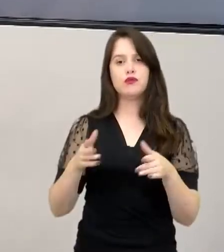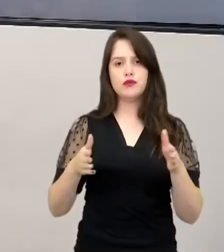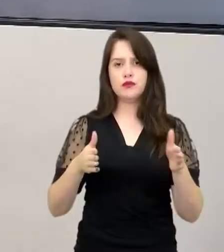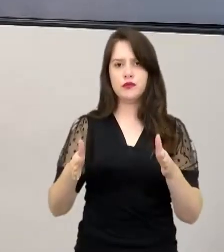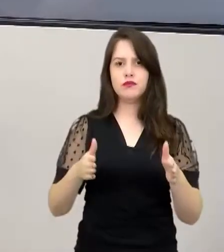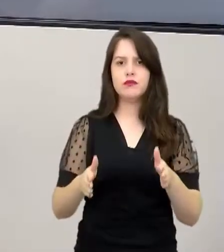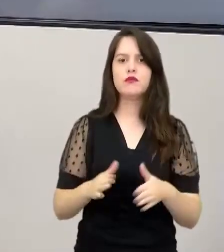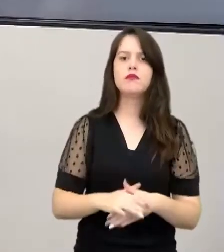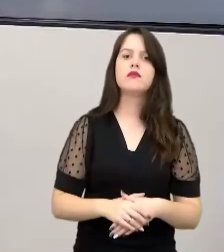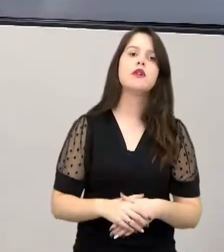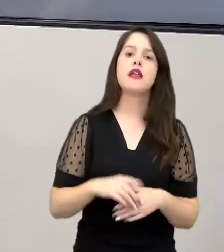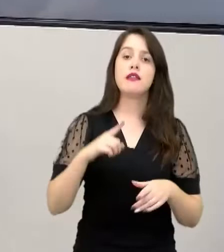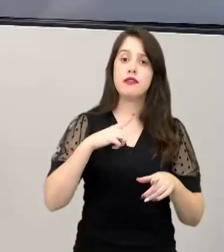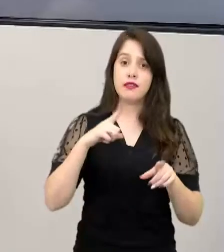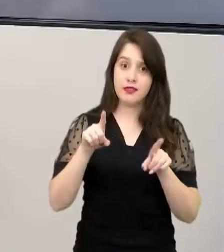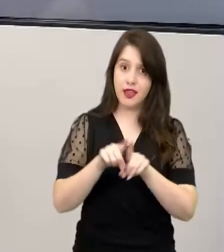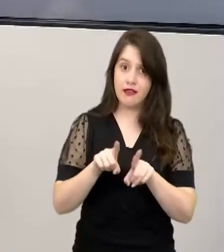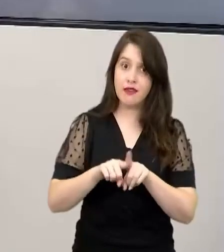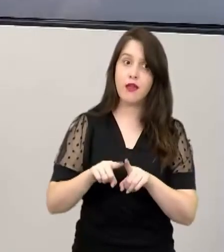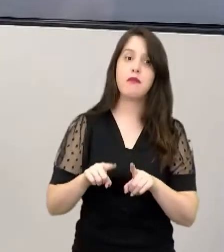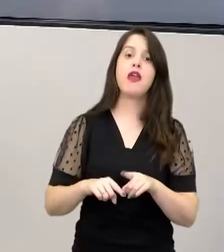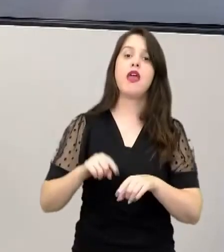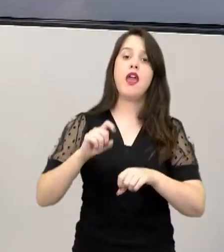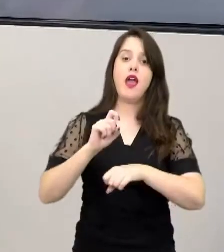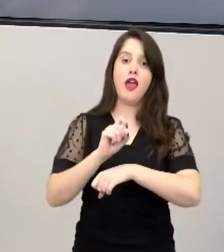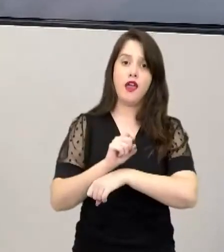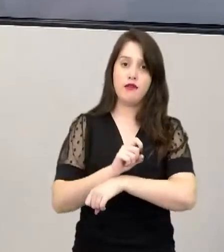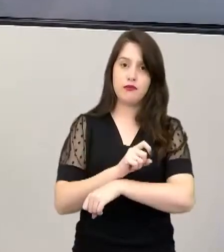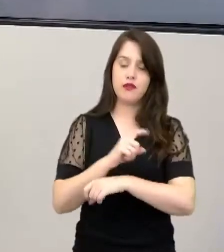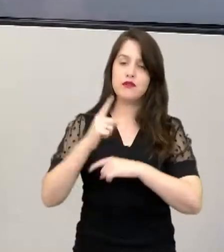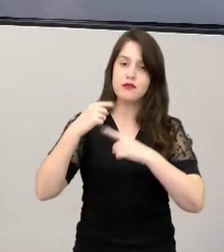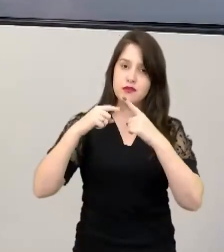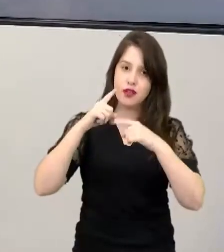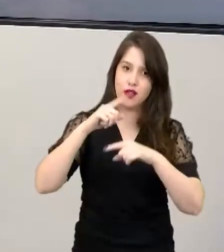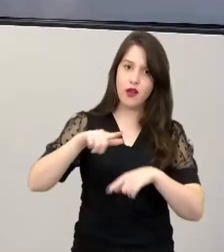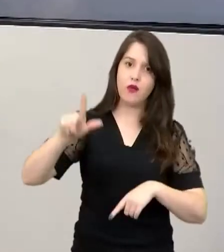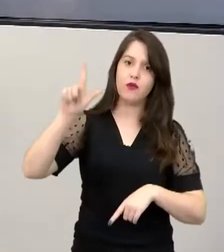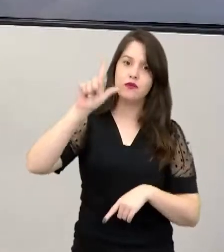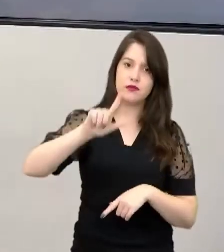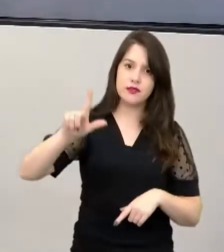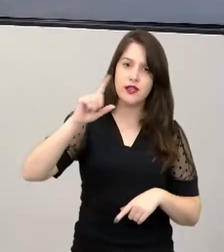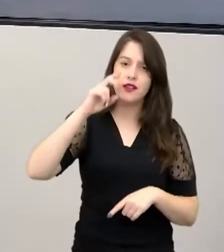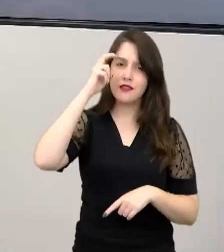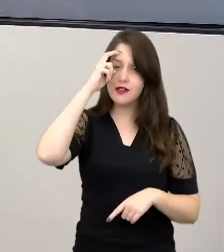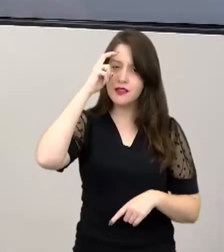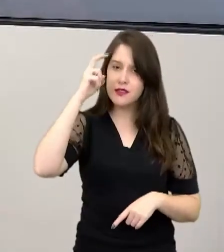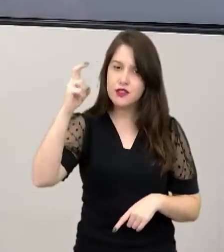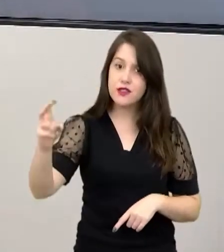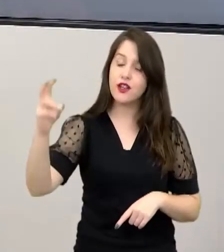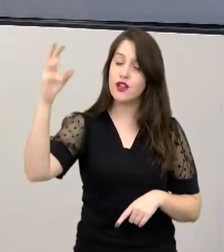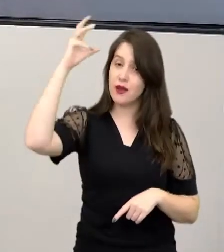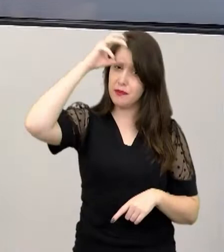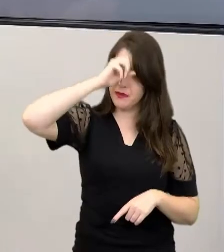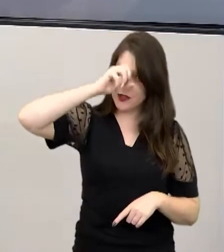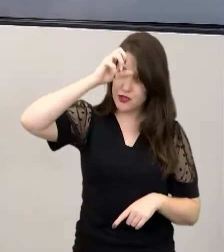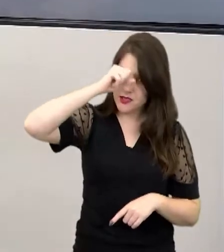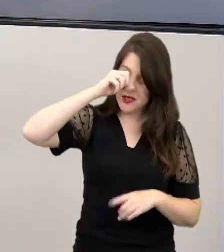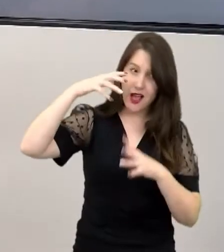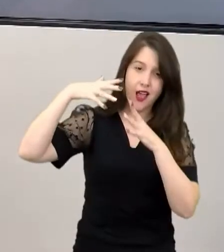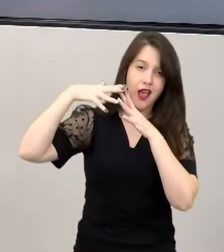E com isso veio também a evolução da linguagem, da consciência, da inteligência, da aprendizagem, né?